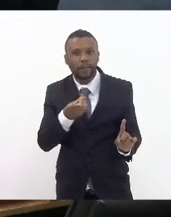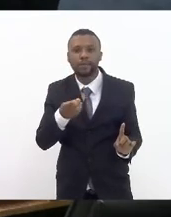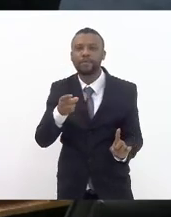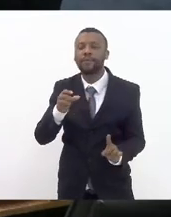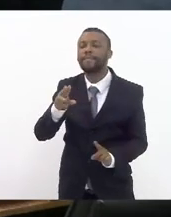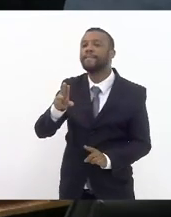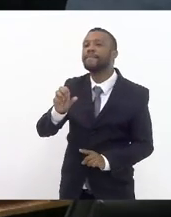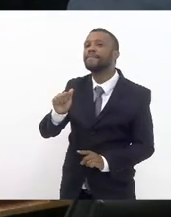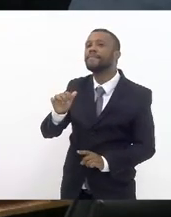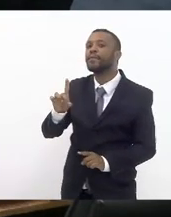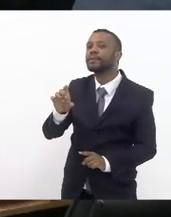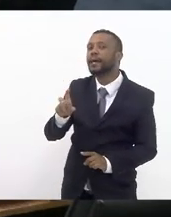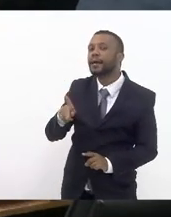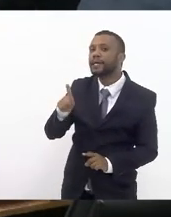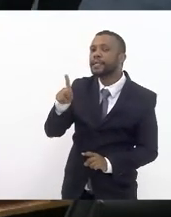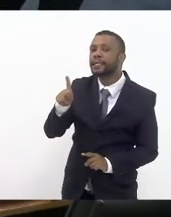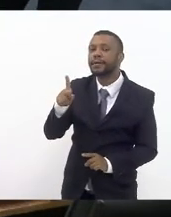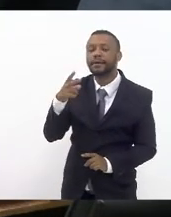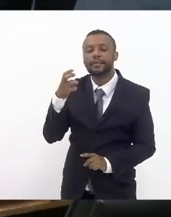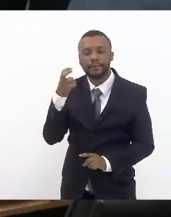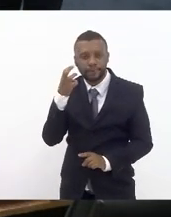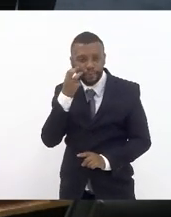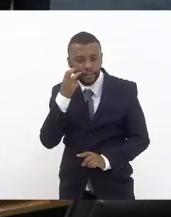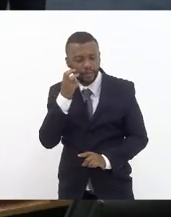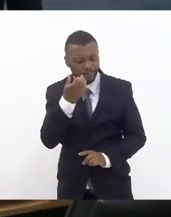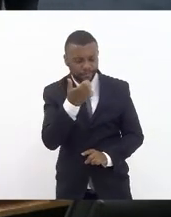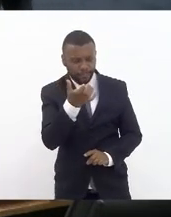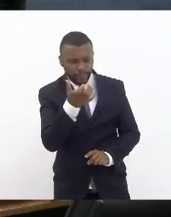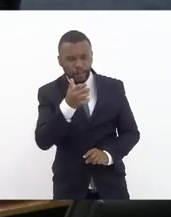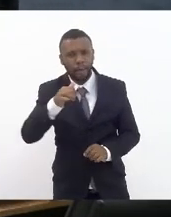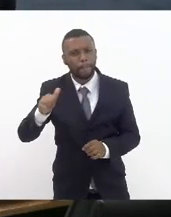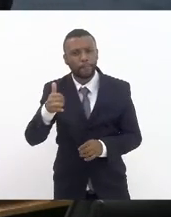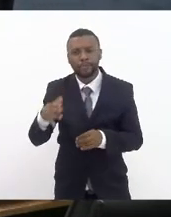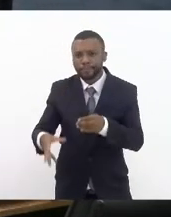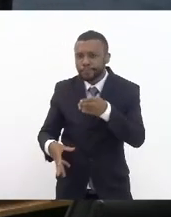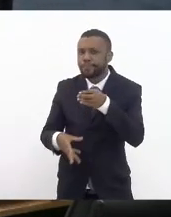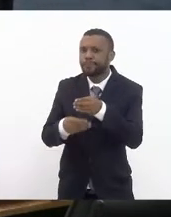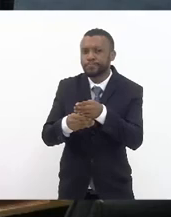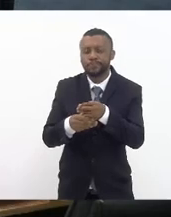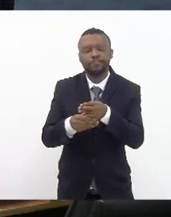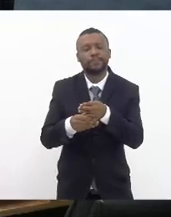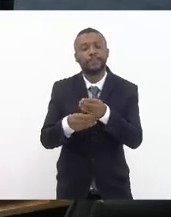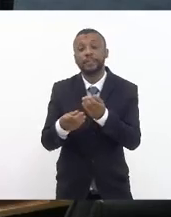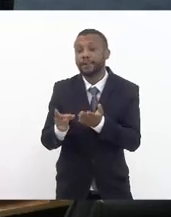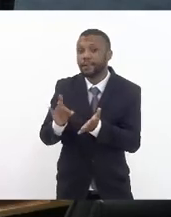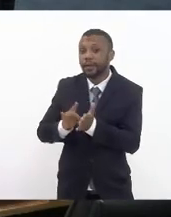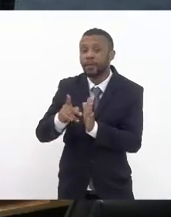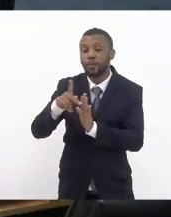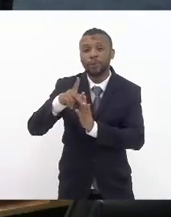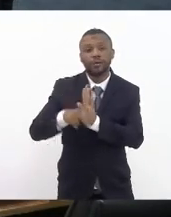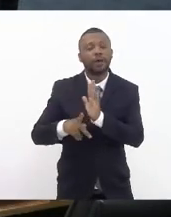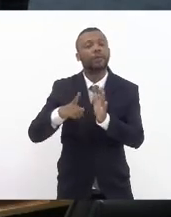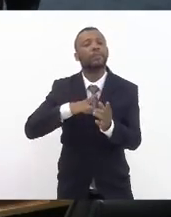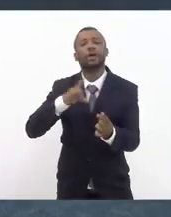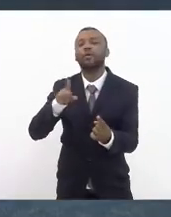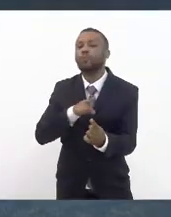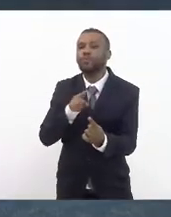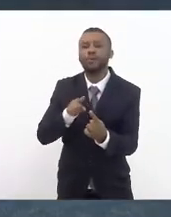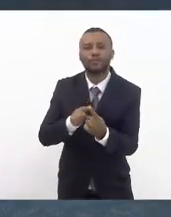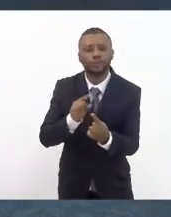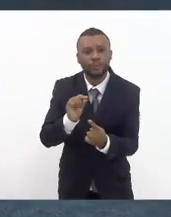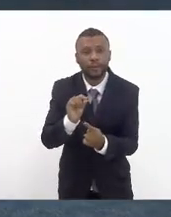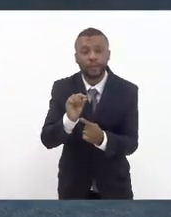Valdec Carneiro. Deputado Luiz Paulo, eu quero apenas fazer uma observação, porque, na verdade, o projeto busca,